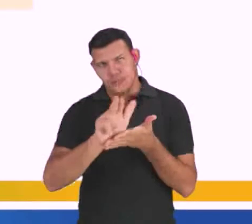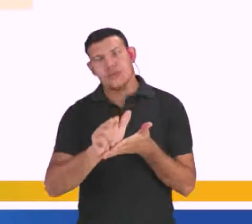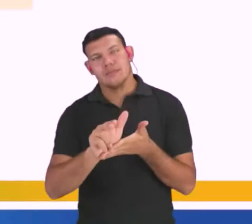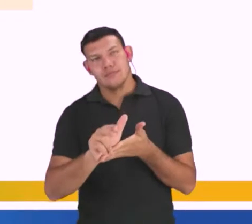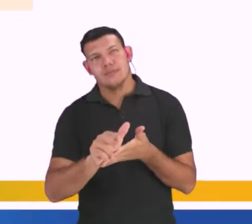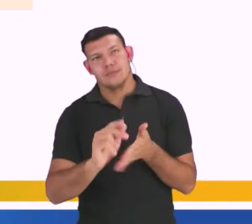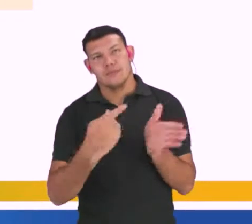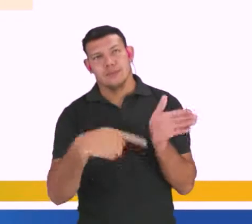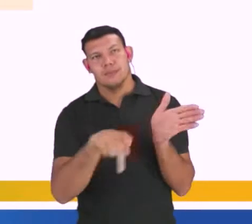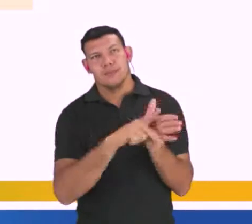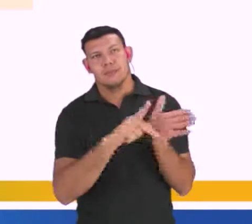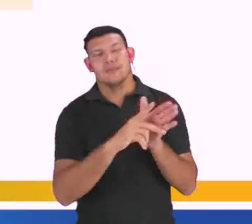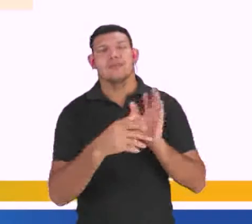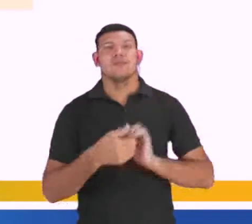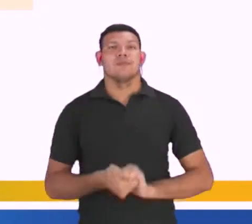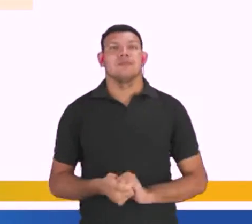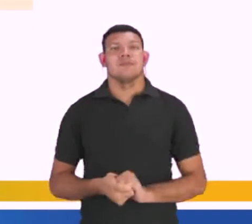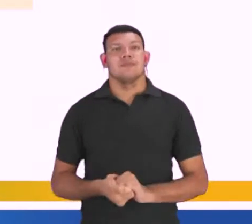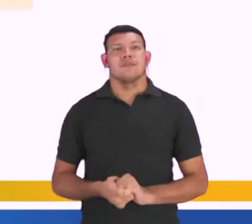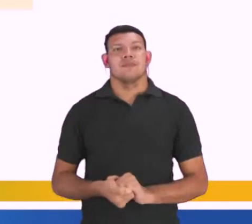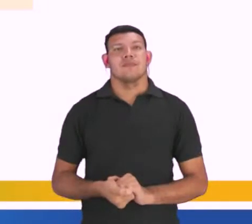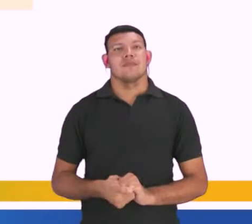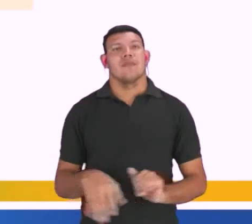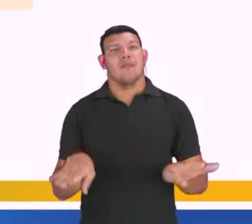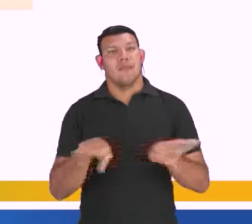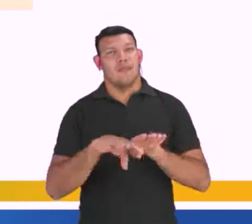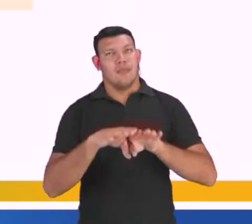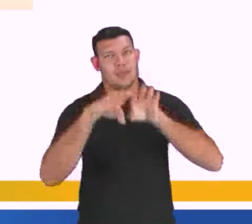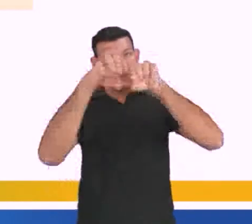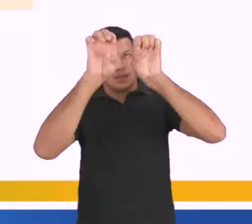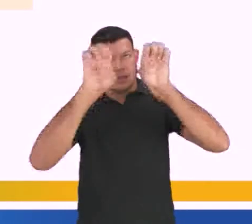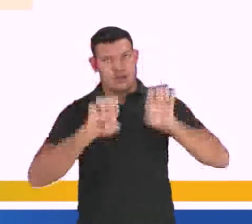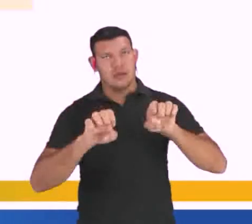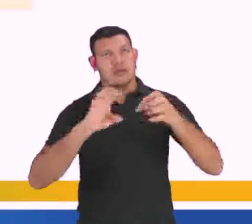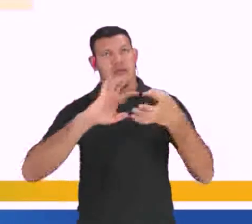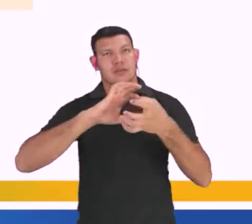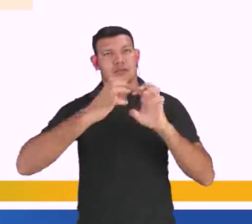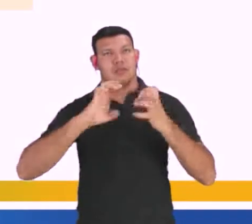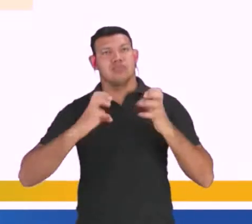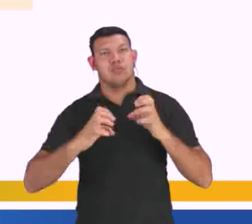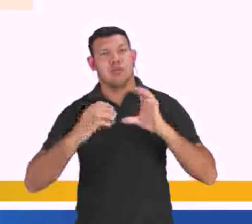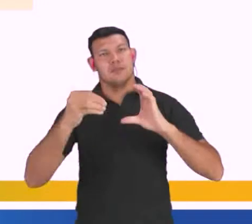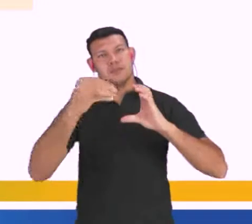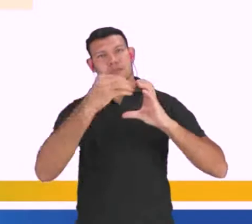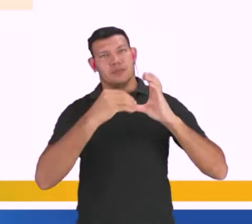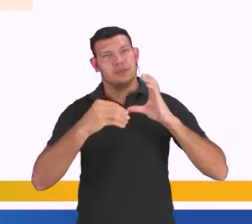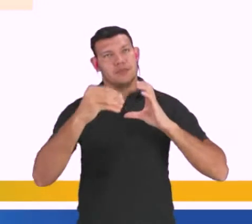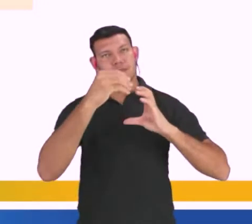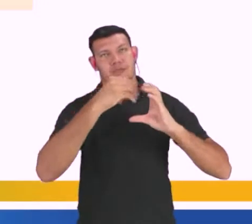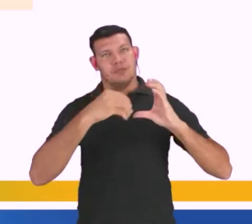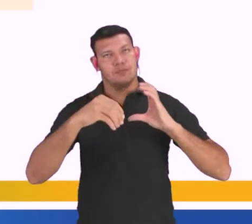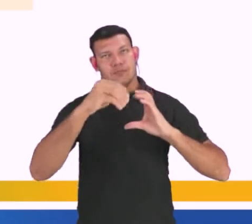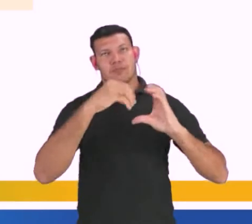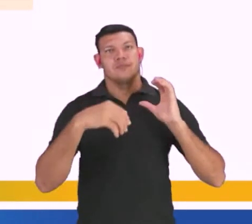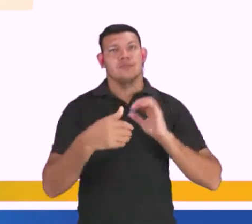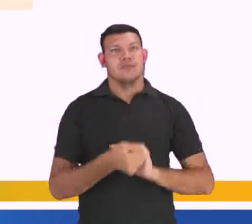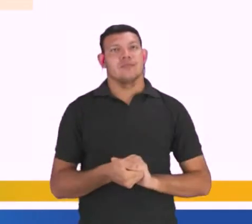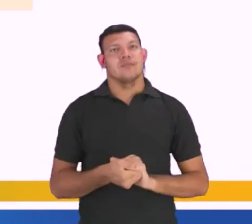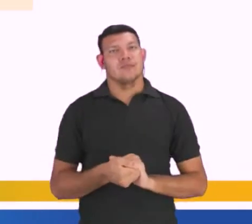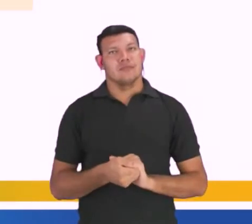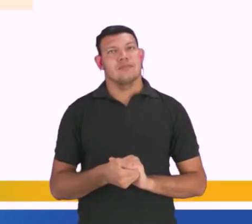derivados. Nós temos aqui a estrutura molecular e a função metabólica dos